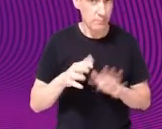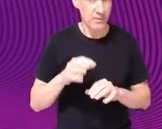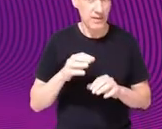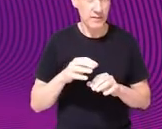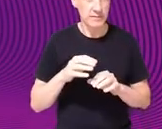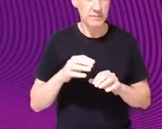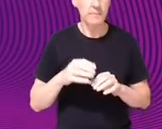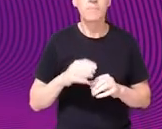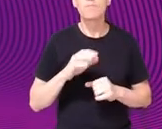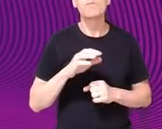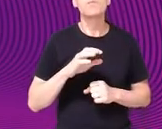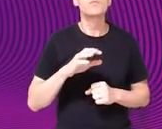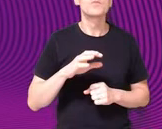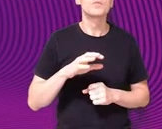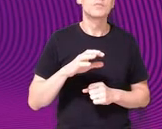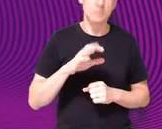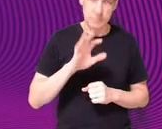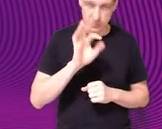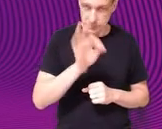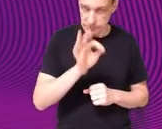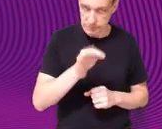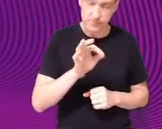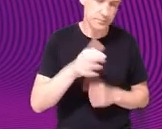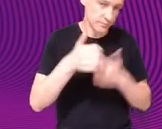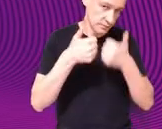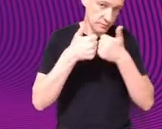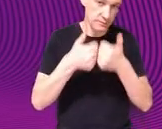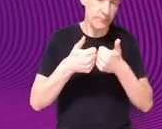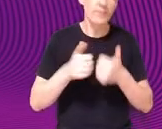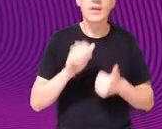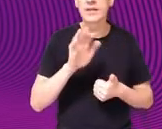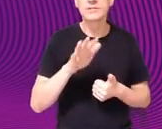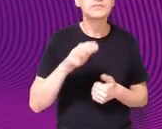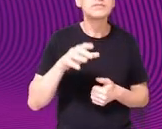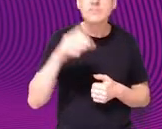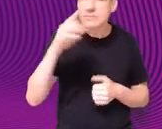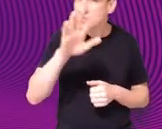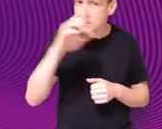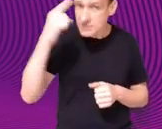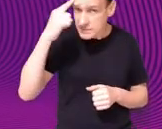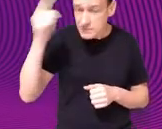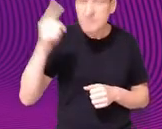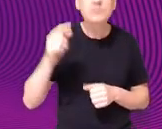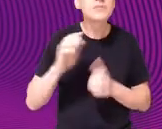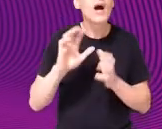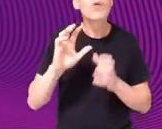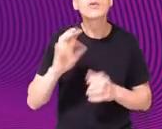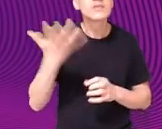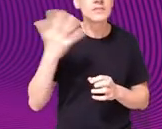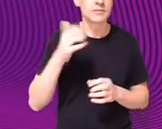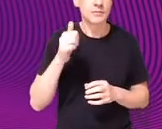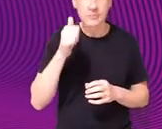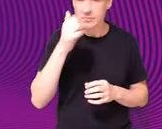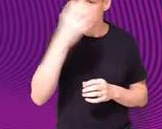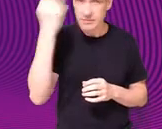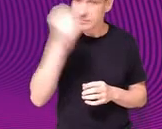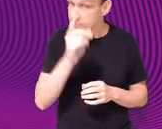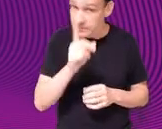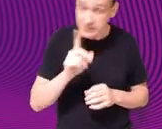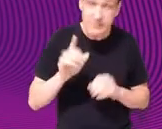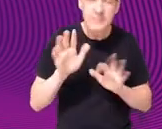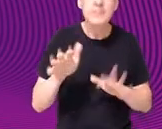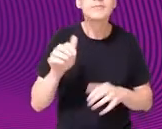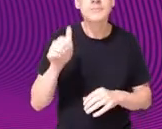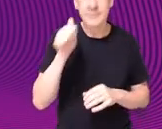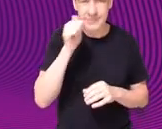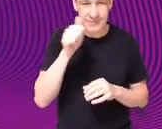Frente a isso, lembra que ela também abriu um quadro de esclerose múltipla. Tem esse pequeno detalhe que vocês esqueceram, hein, gente? Ela fez edema